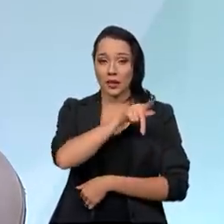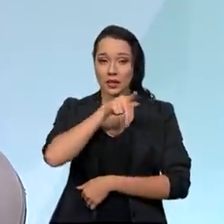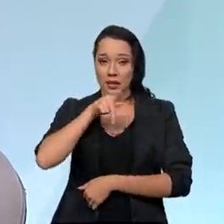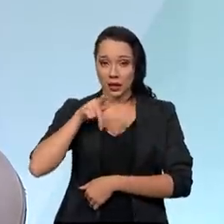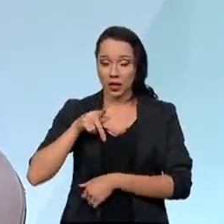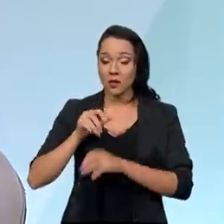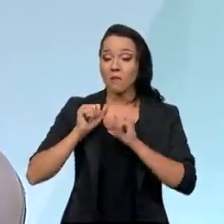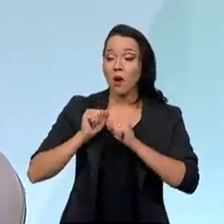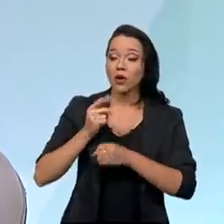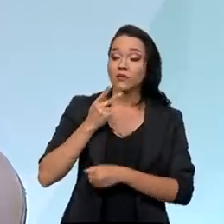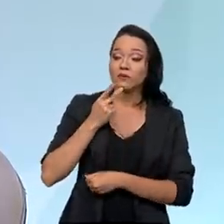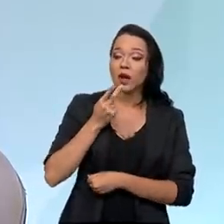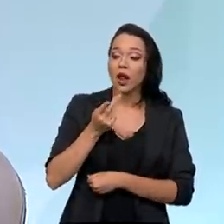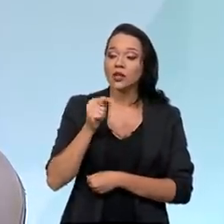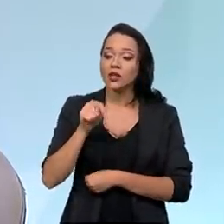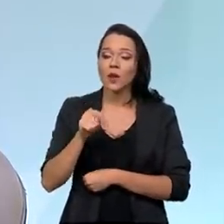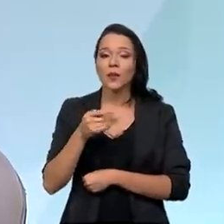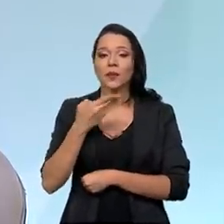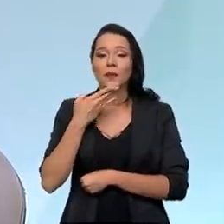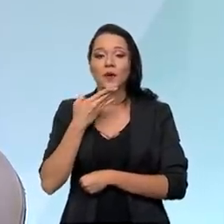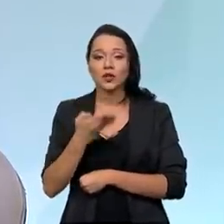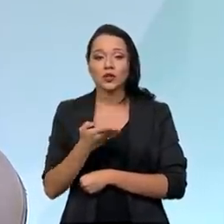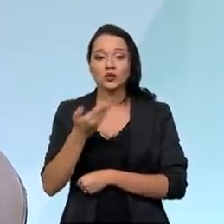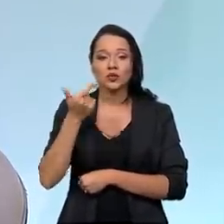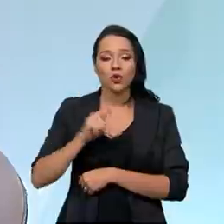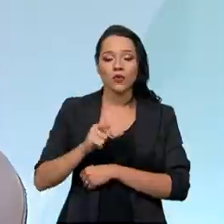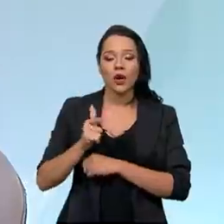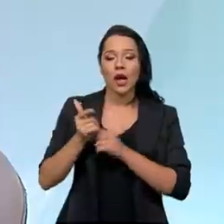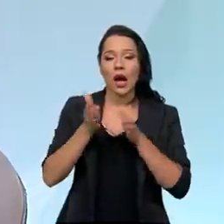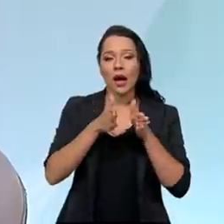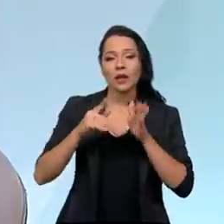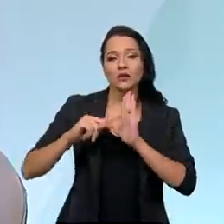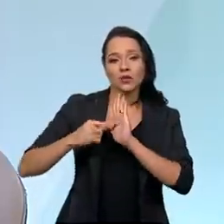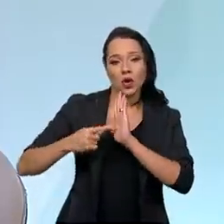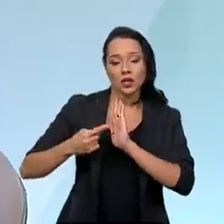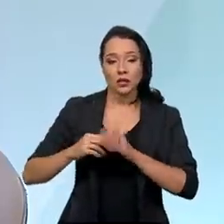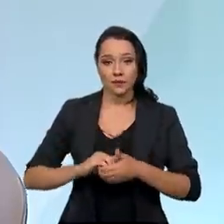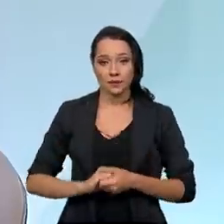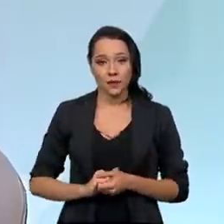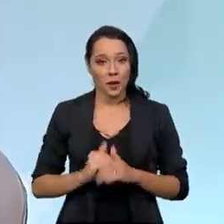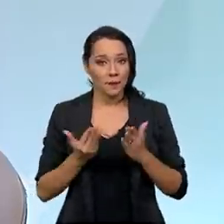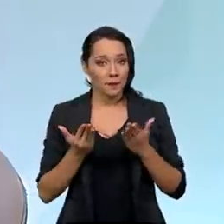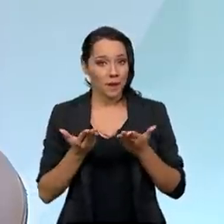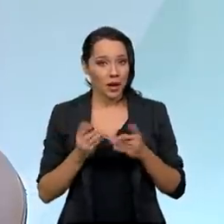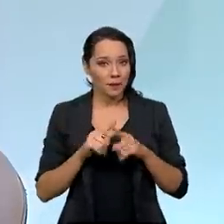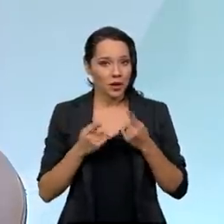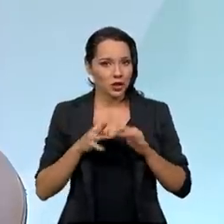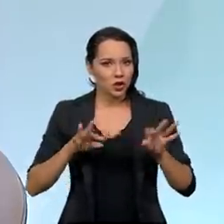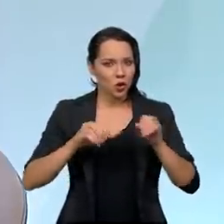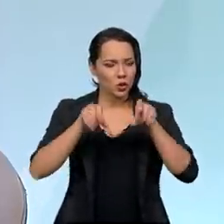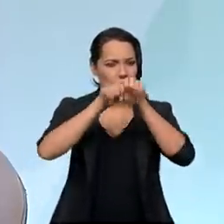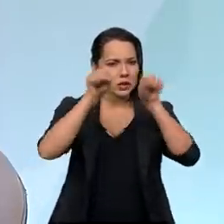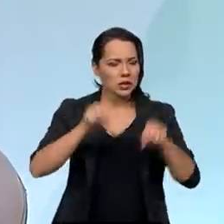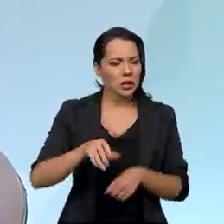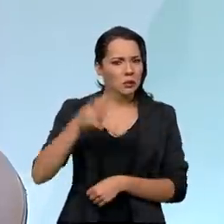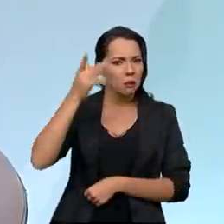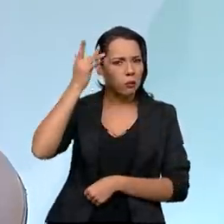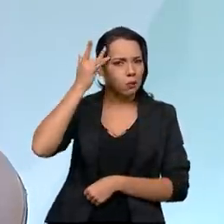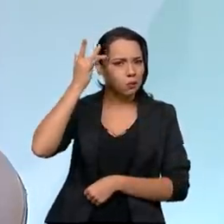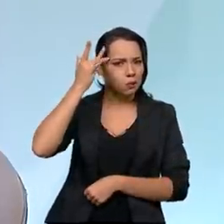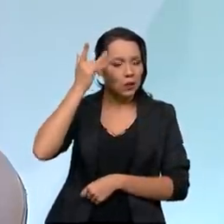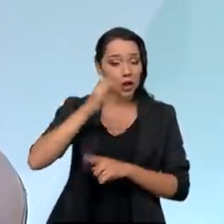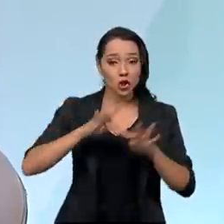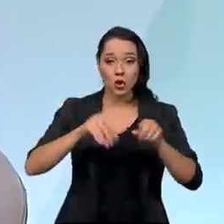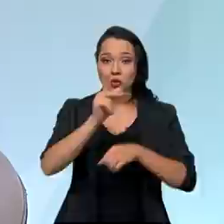pode se manifestar sobre recursos em relação a estas notas. Mas todo o sistema é muito amadurecido, todos